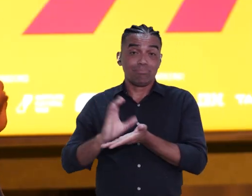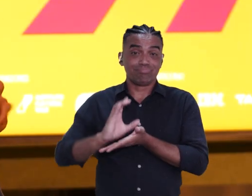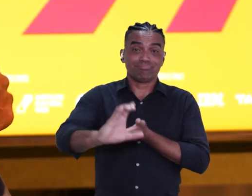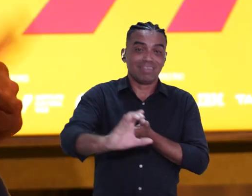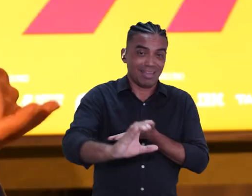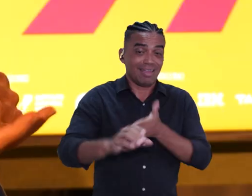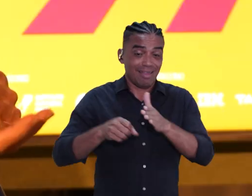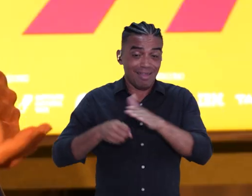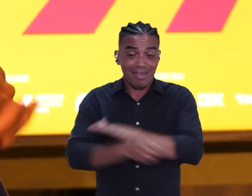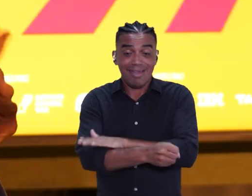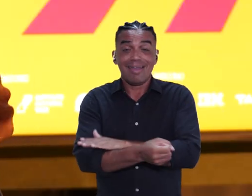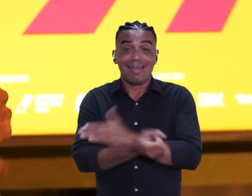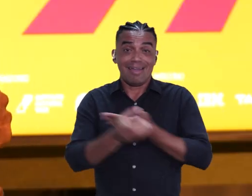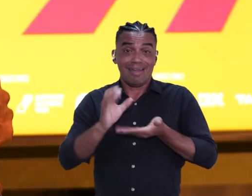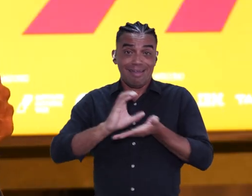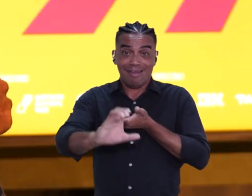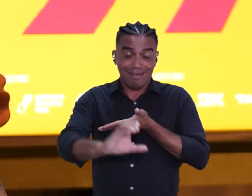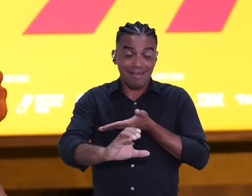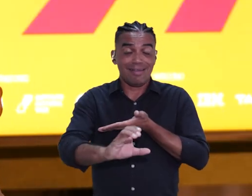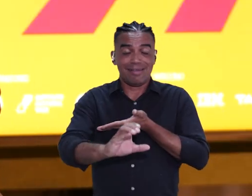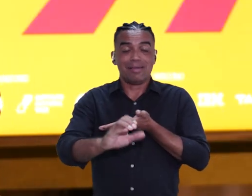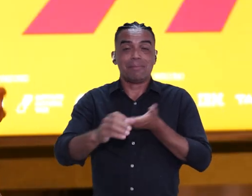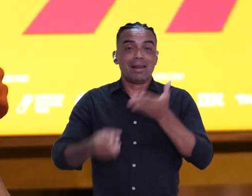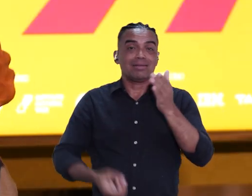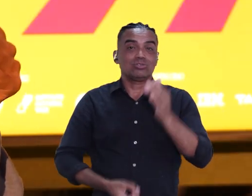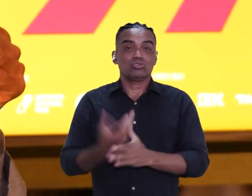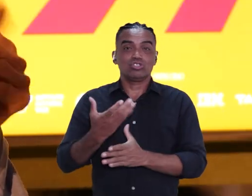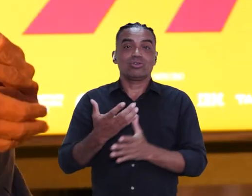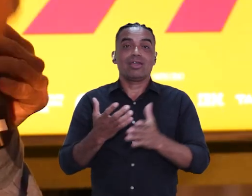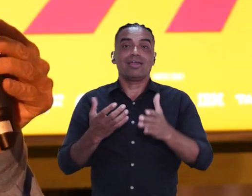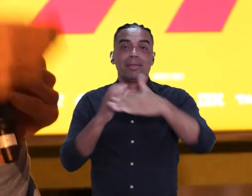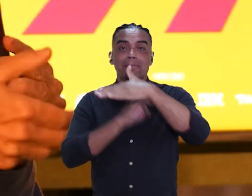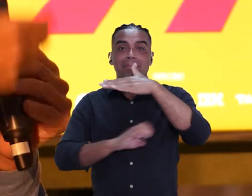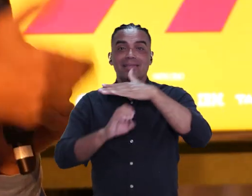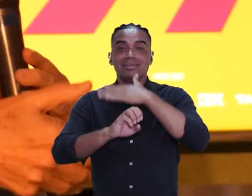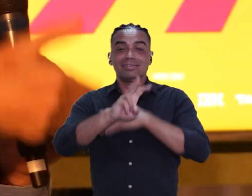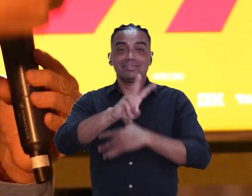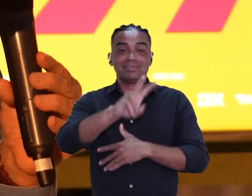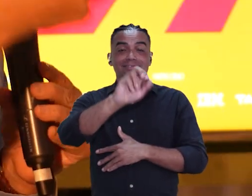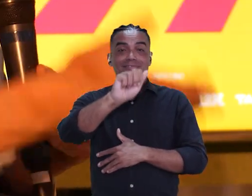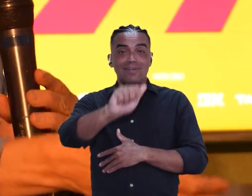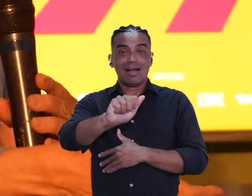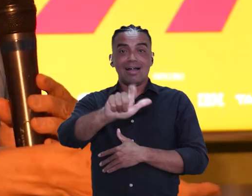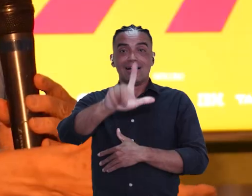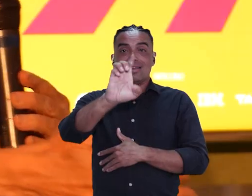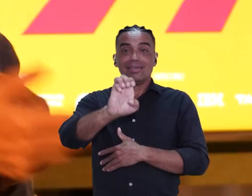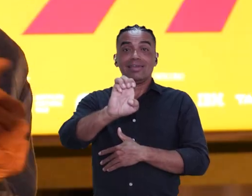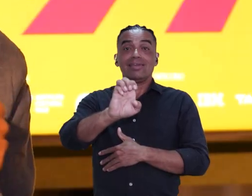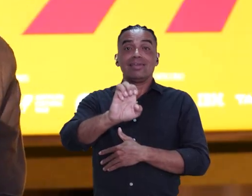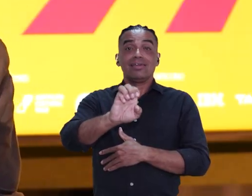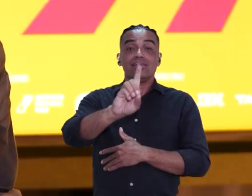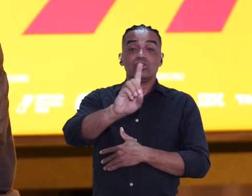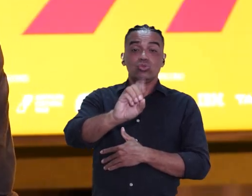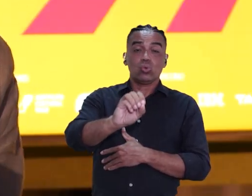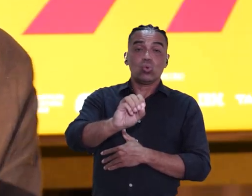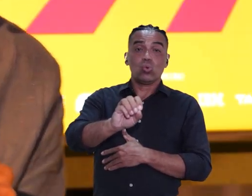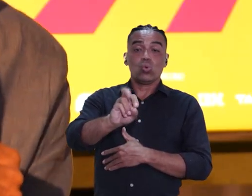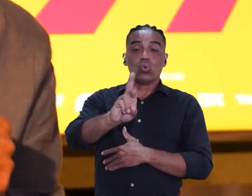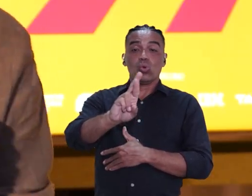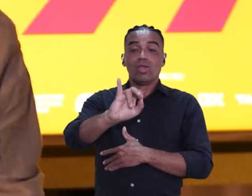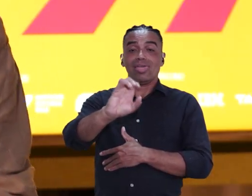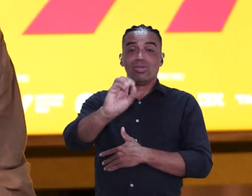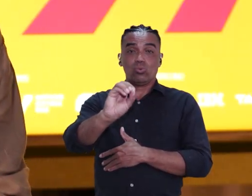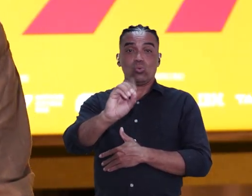dizer, recursos para fundar a Companhia Vale do Rio Doce, que nasceu